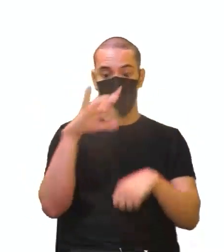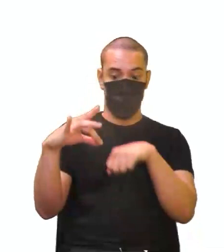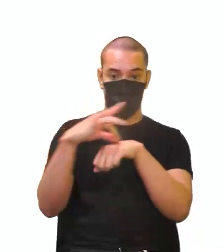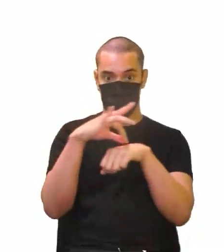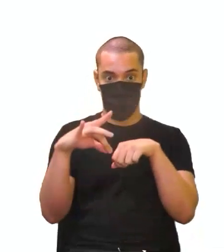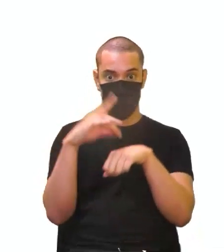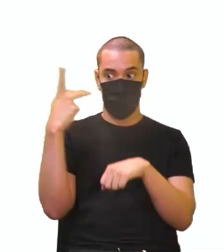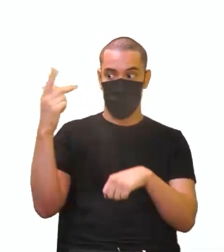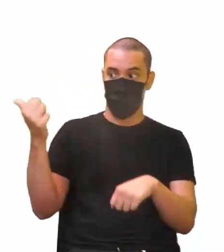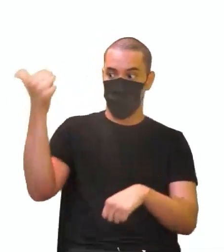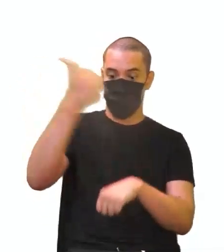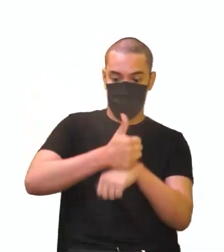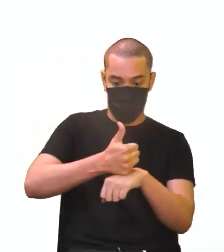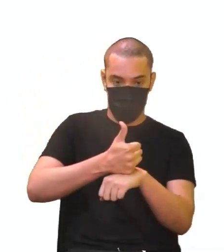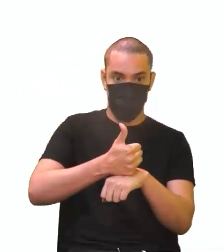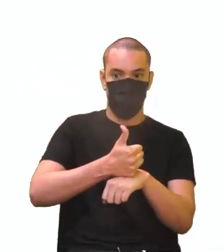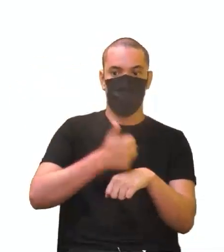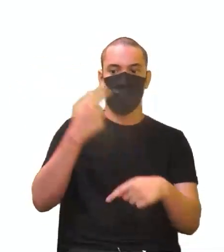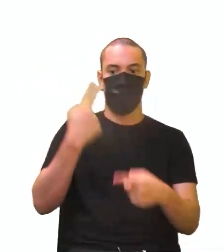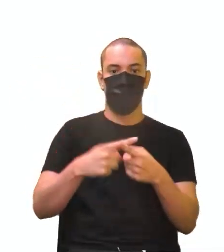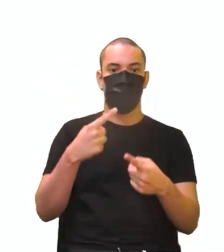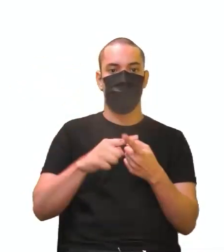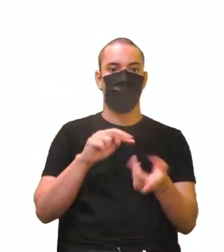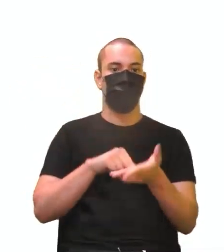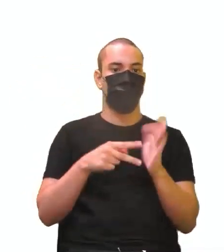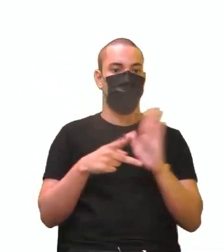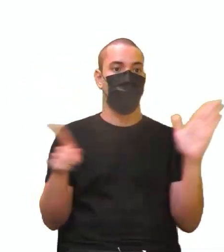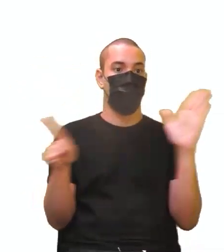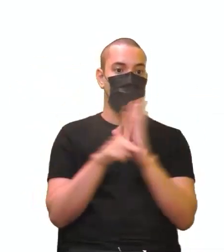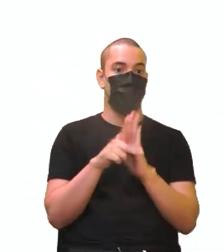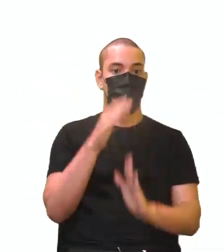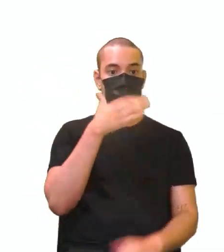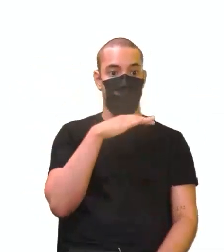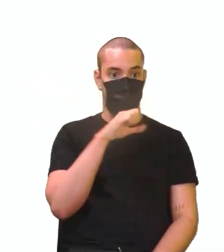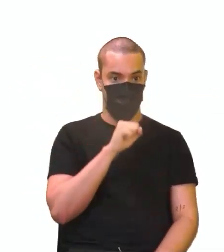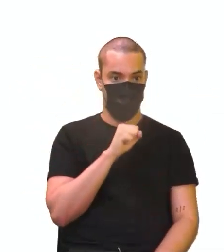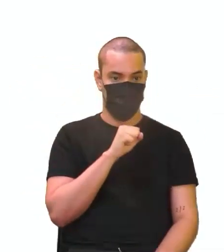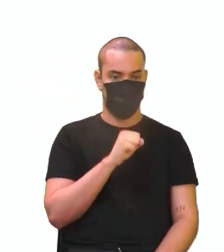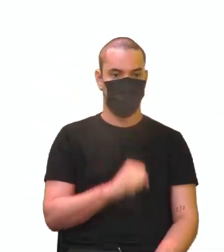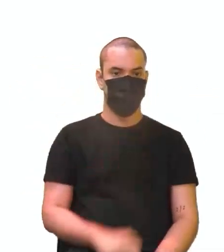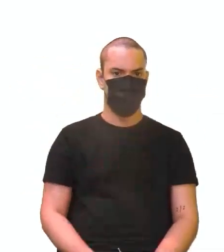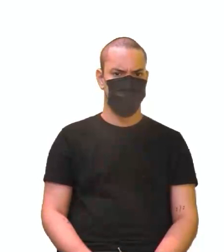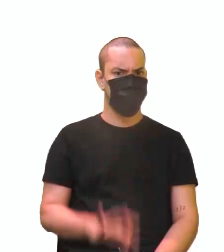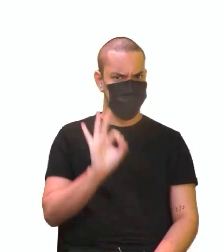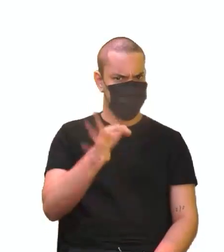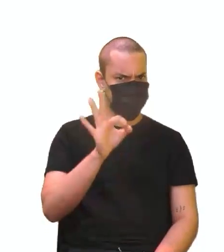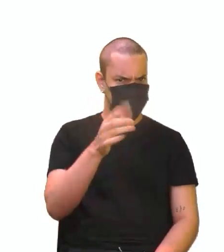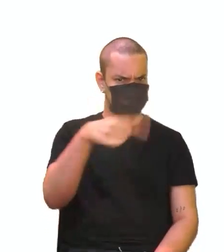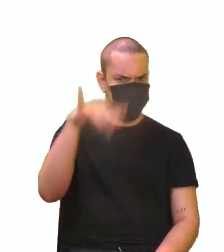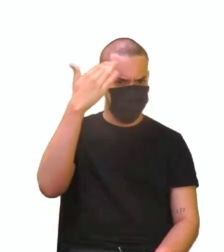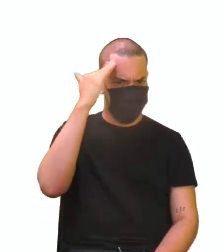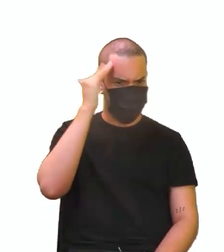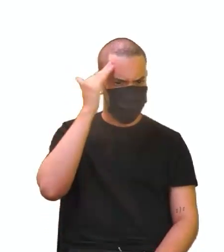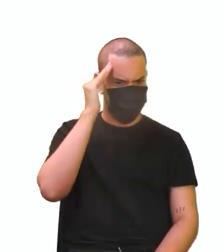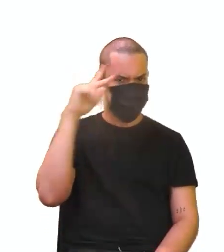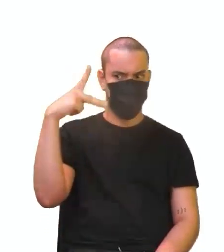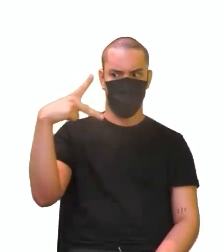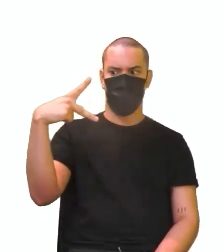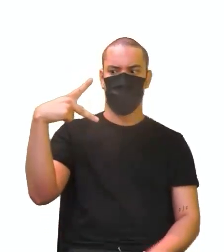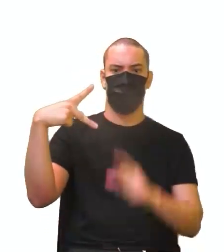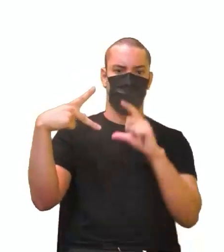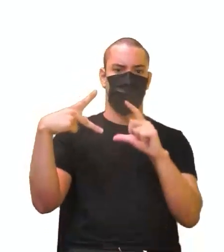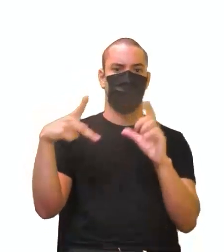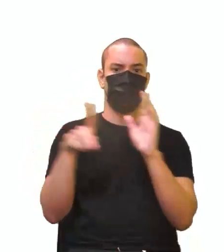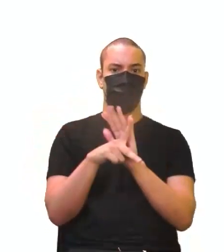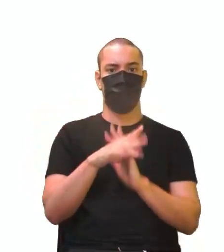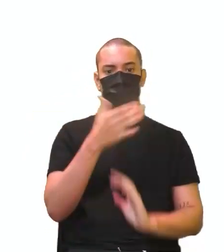dominante. Ele herdou, então, esse P só pode ter sido do pai. Certo? Eu tenho certeza que o P vem do pai.